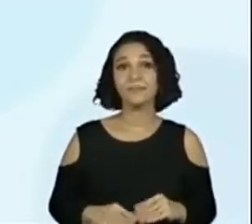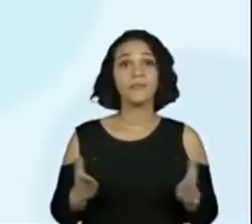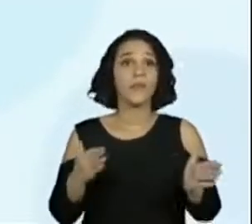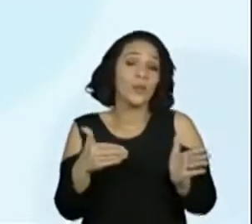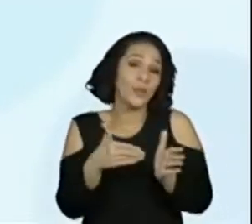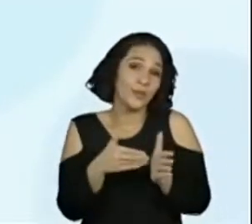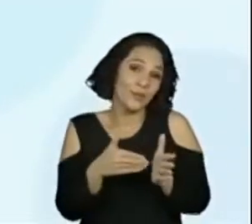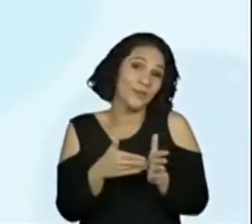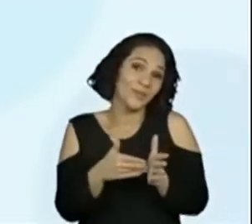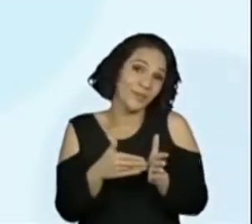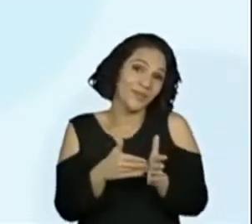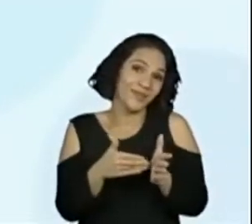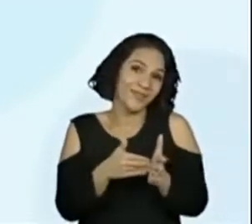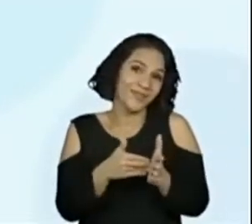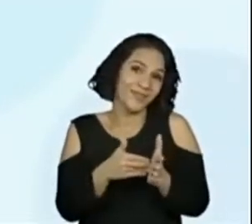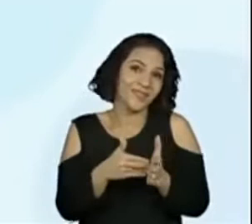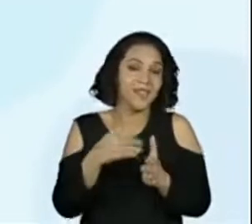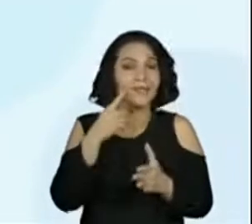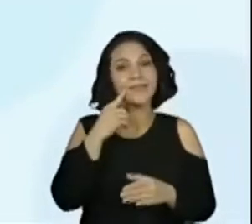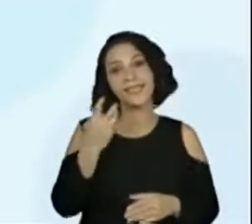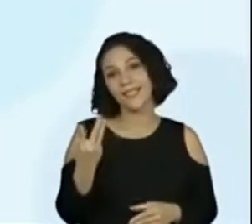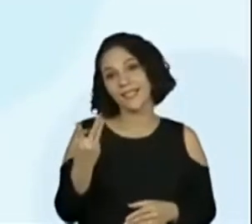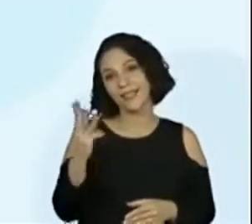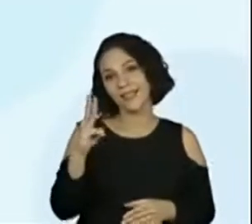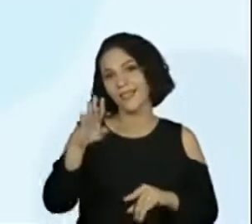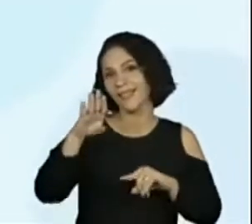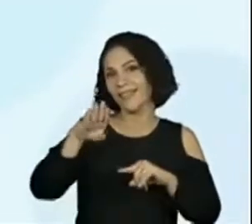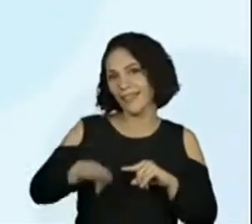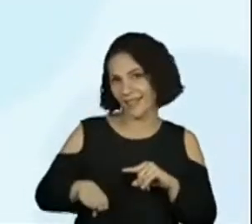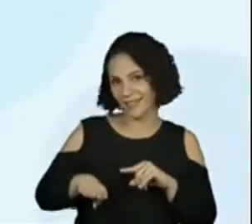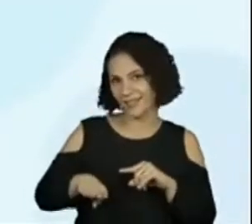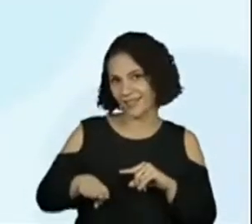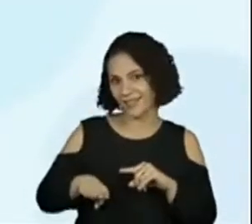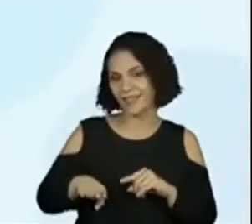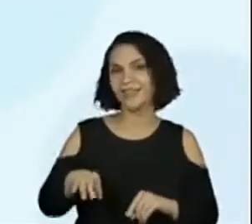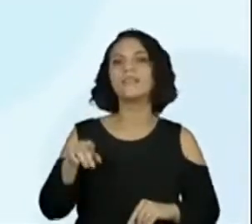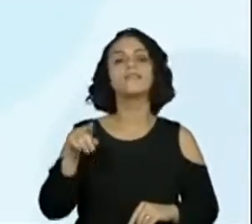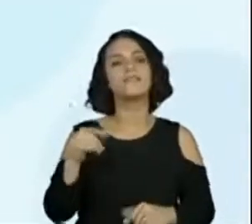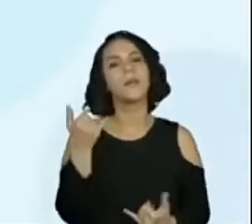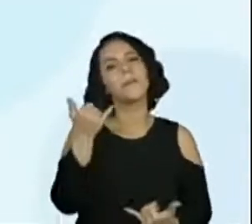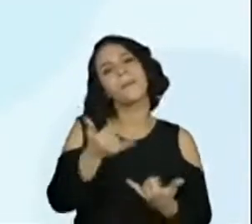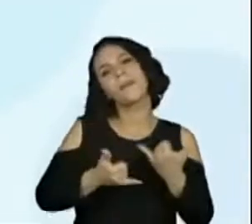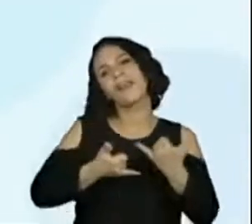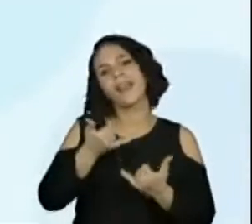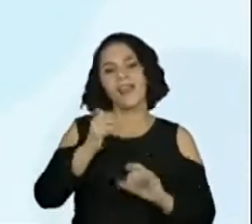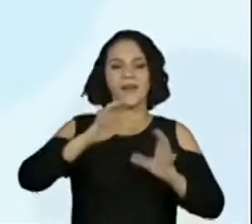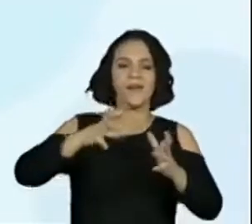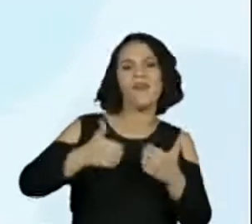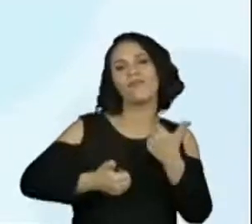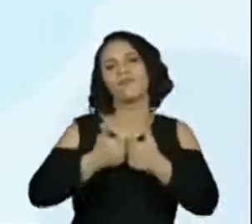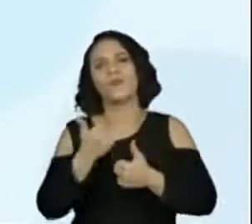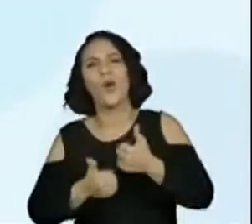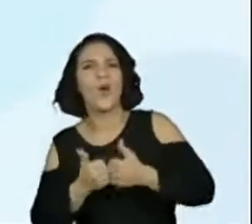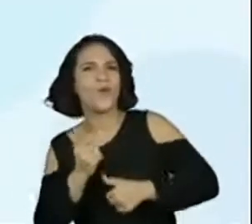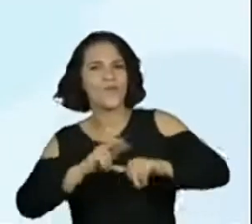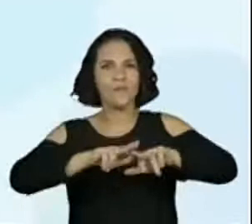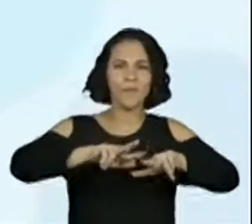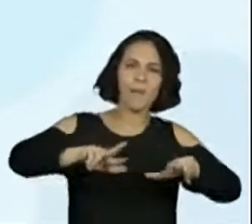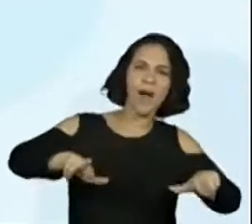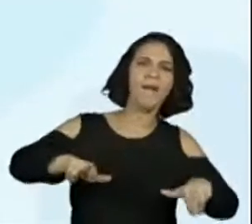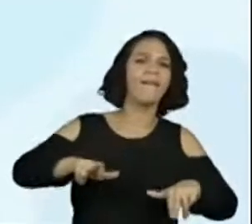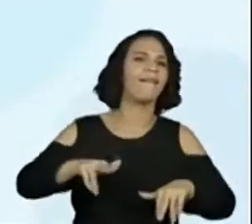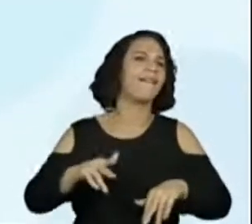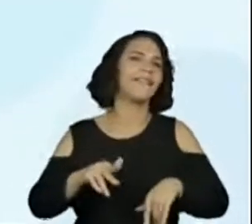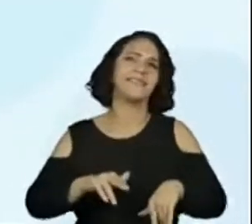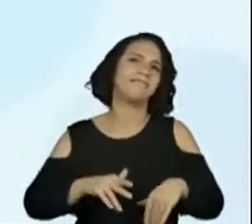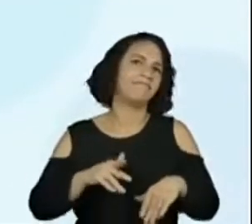por último aí, às 3 horas da tarde, a Lara brinca de bola, joga futebol, vai para o